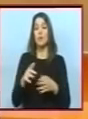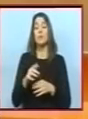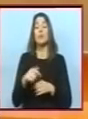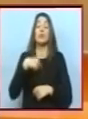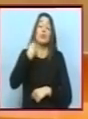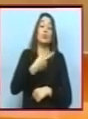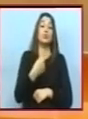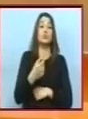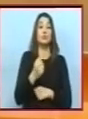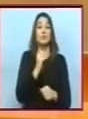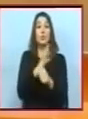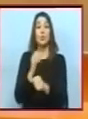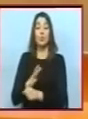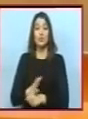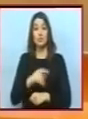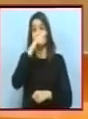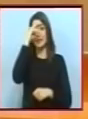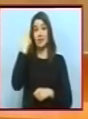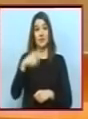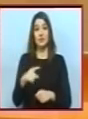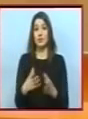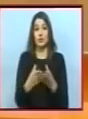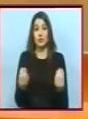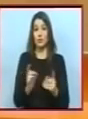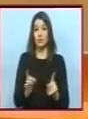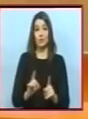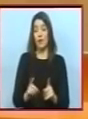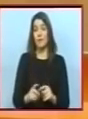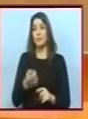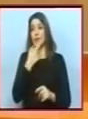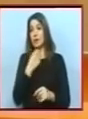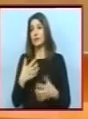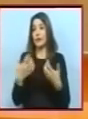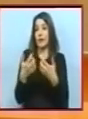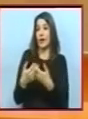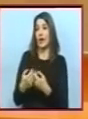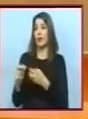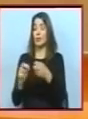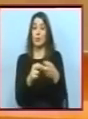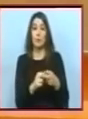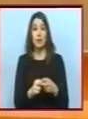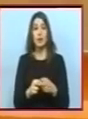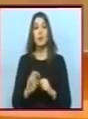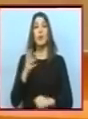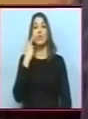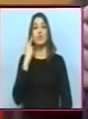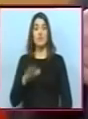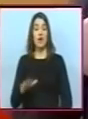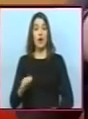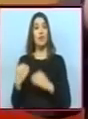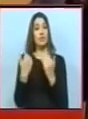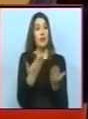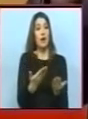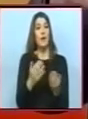que dificilmente se resolve sem conflitos, seja feita a doação em vida,